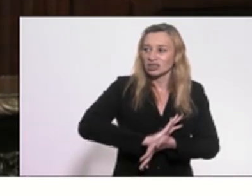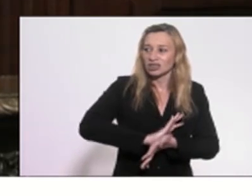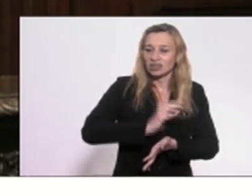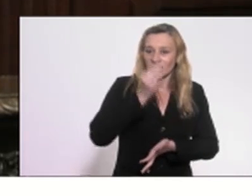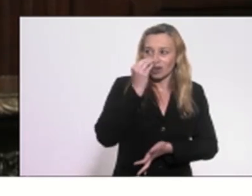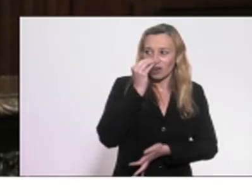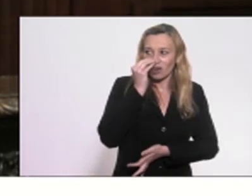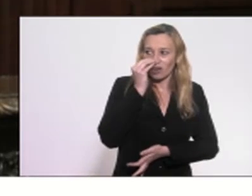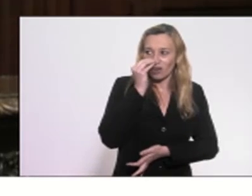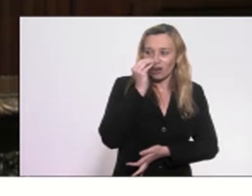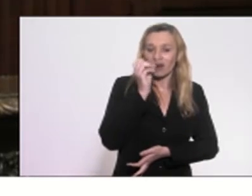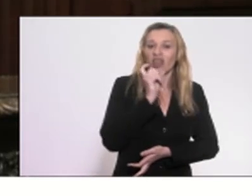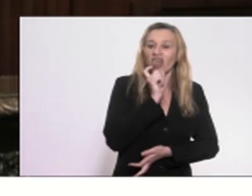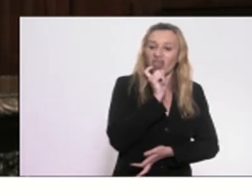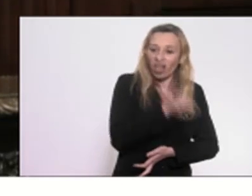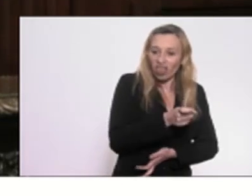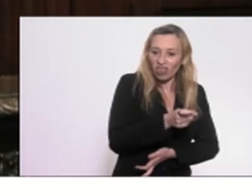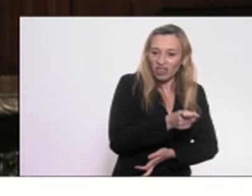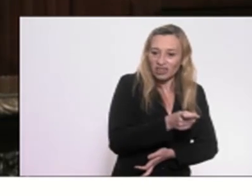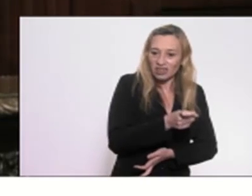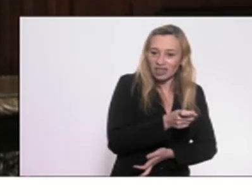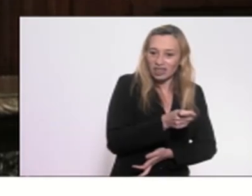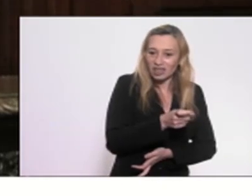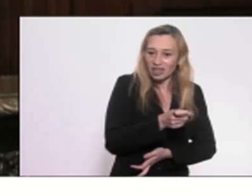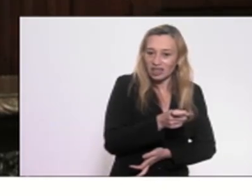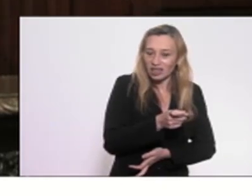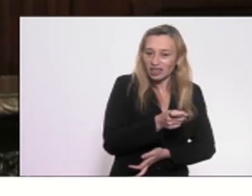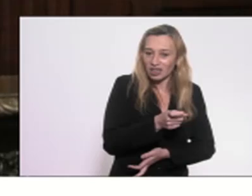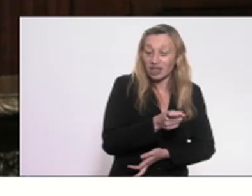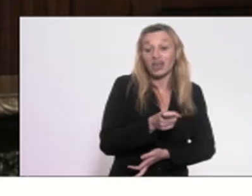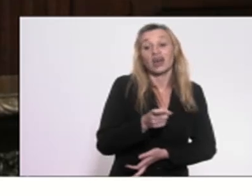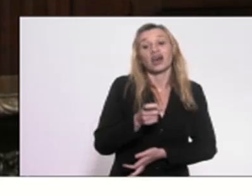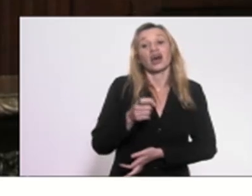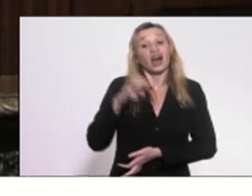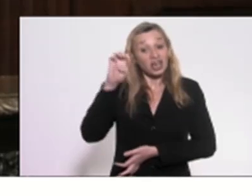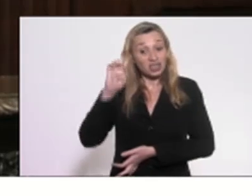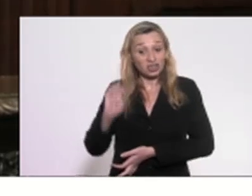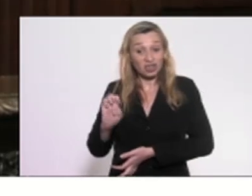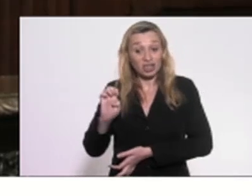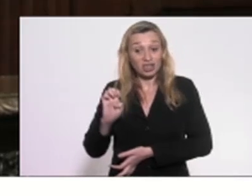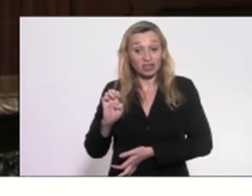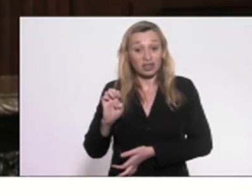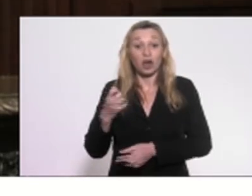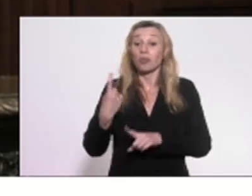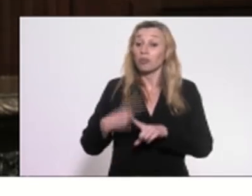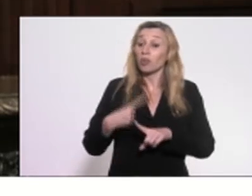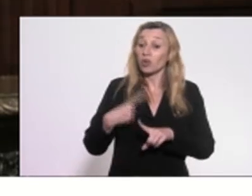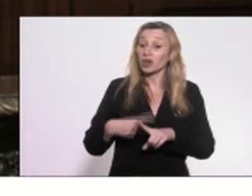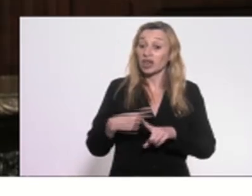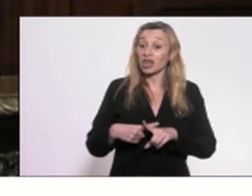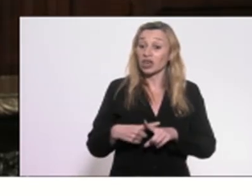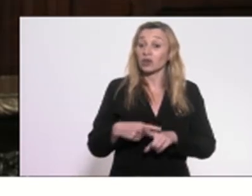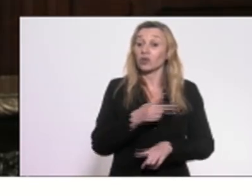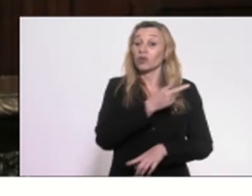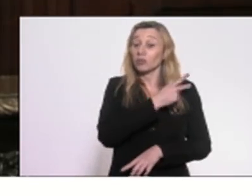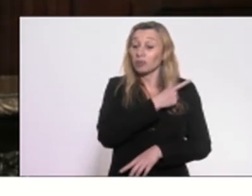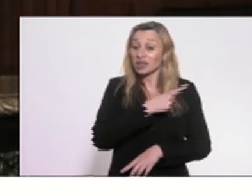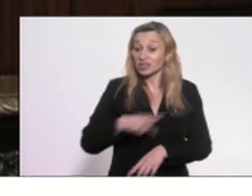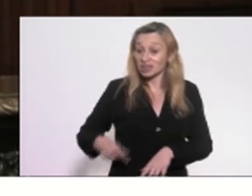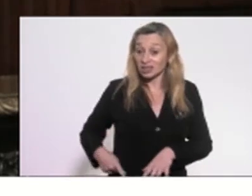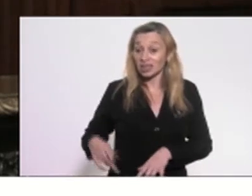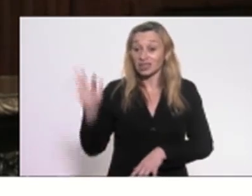E está tão mal em popularidade que quis assumir essa bandeira para ver se